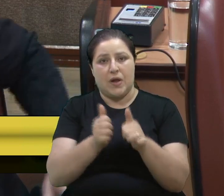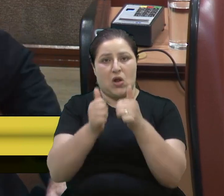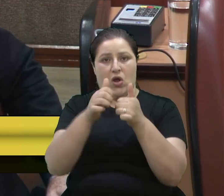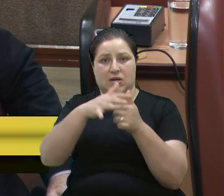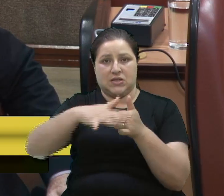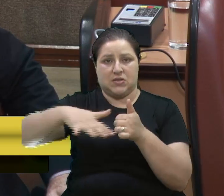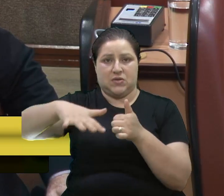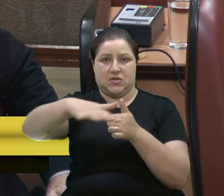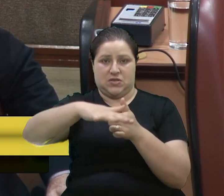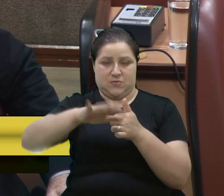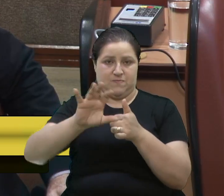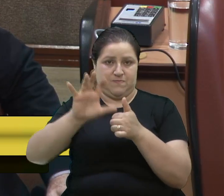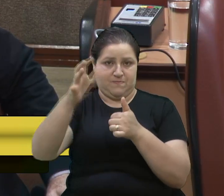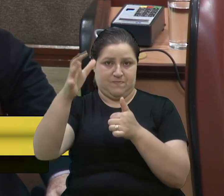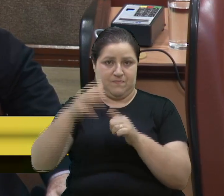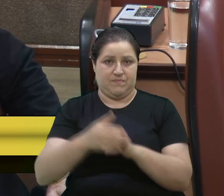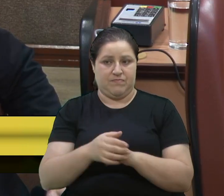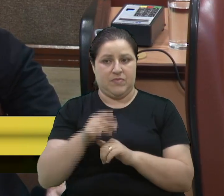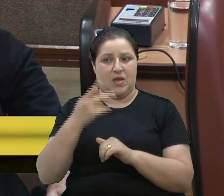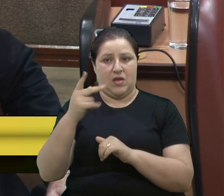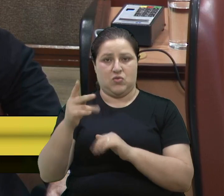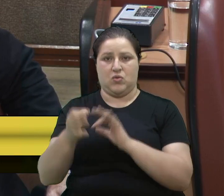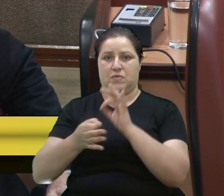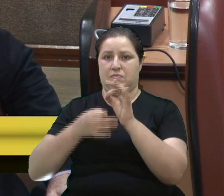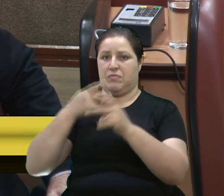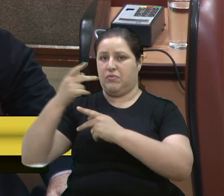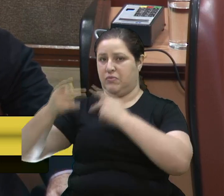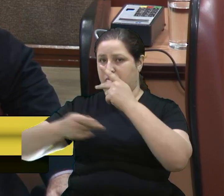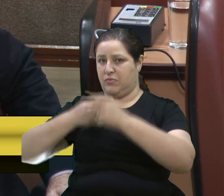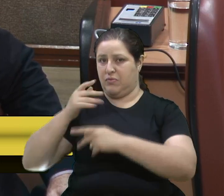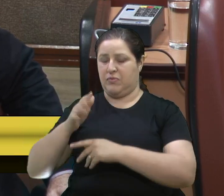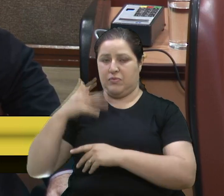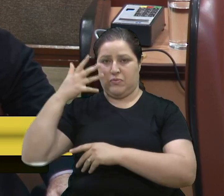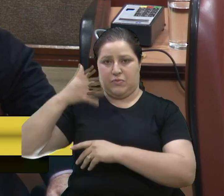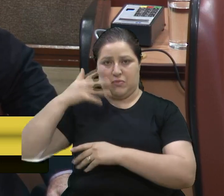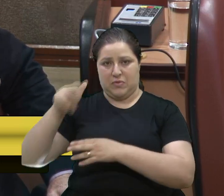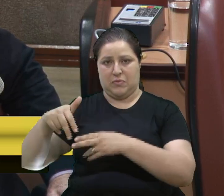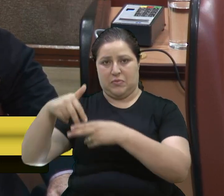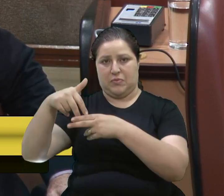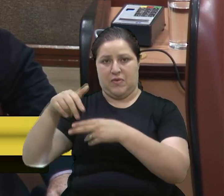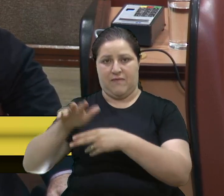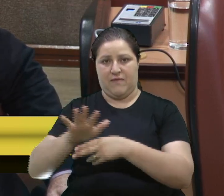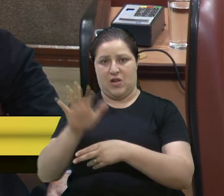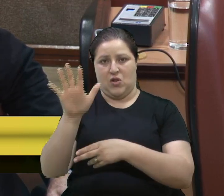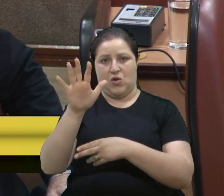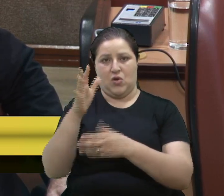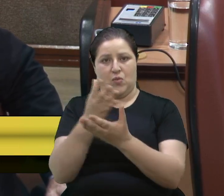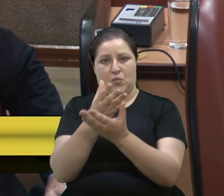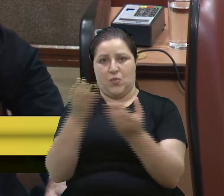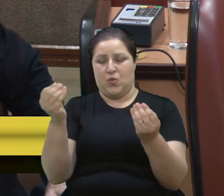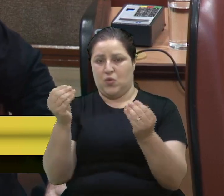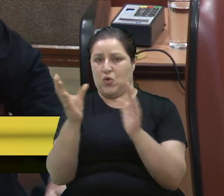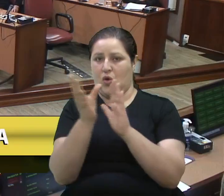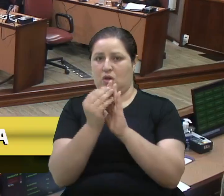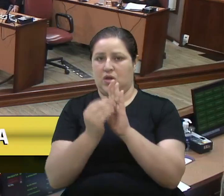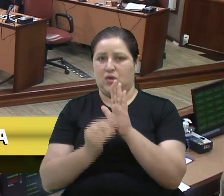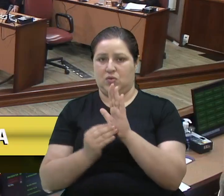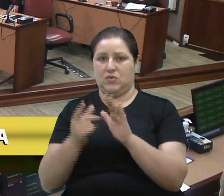que o teu pronunciamento tem valor e muito conteúdo. Obrigado, Cadori.